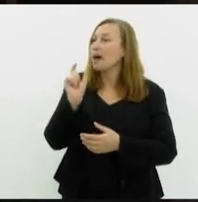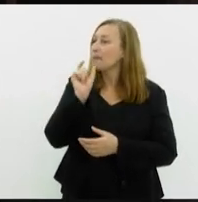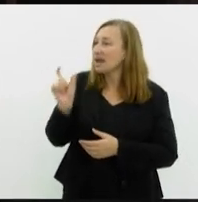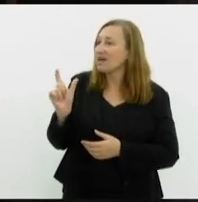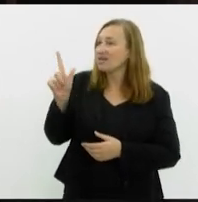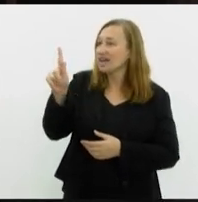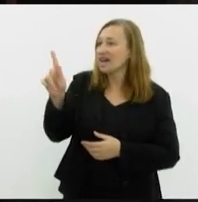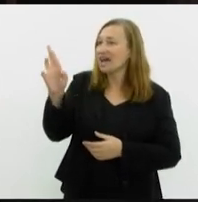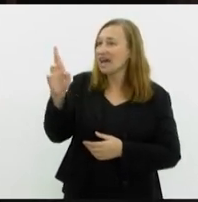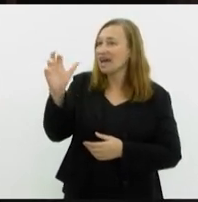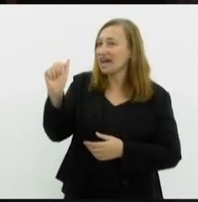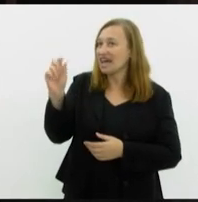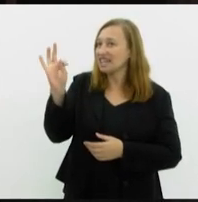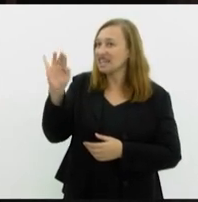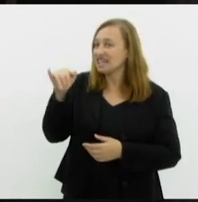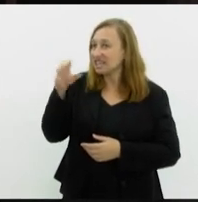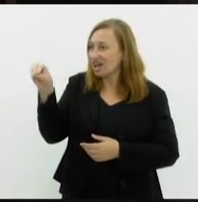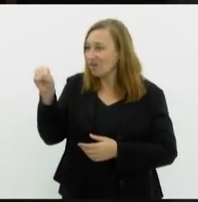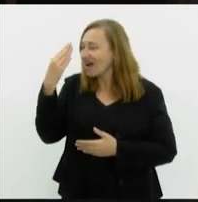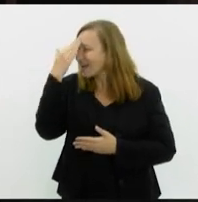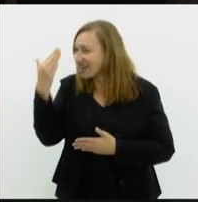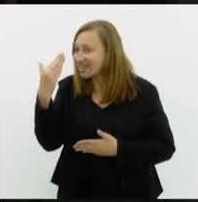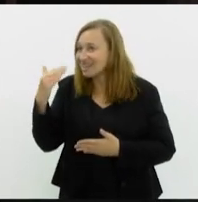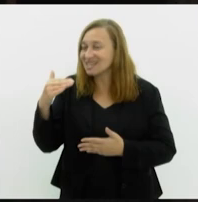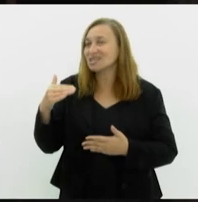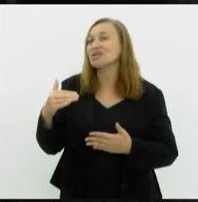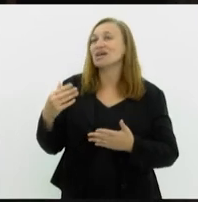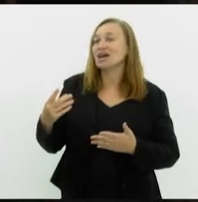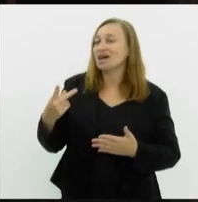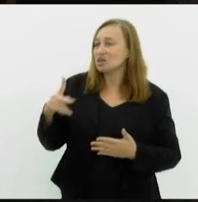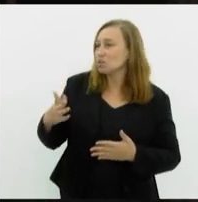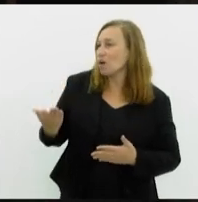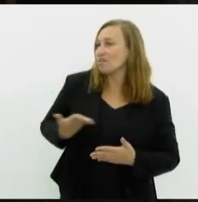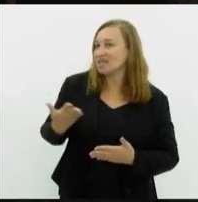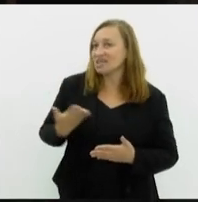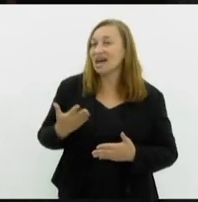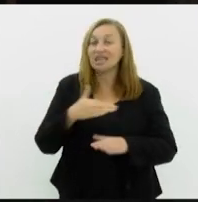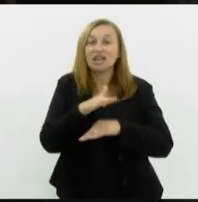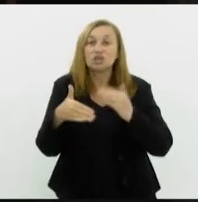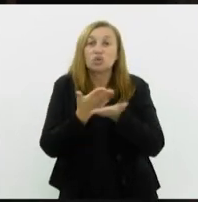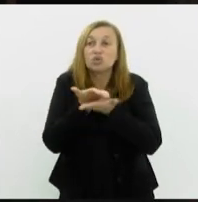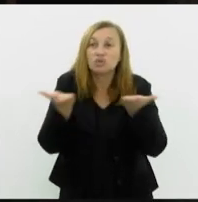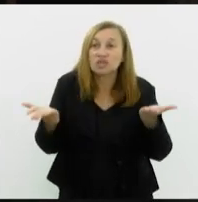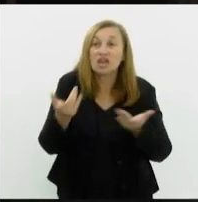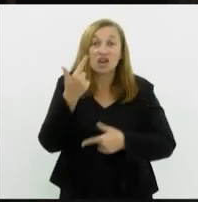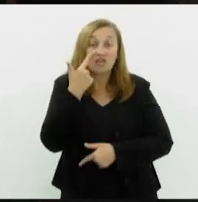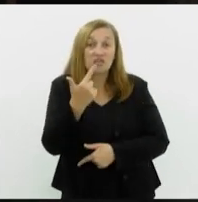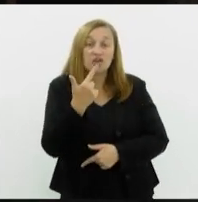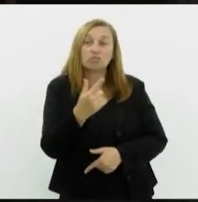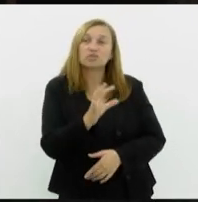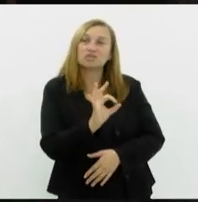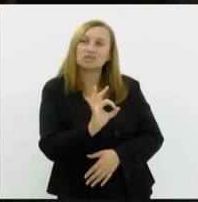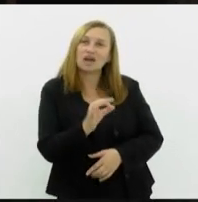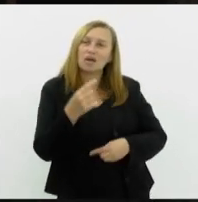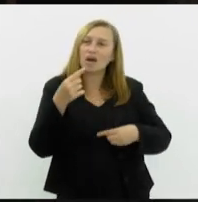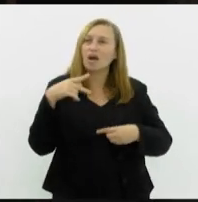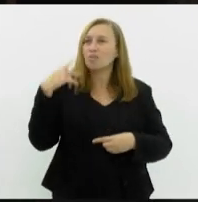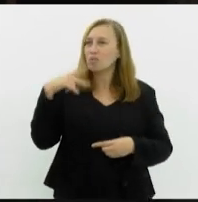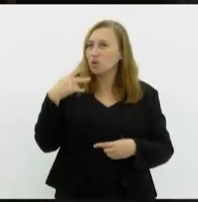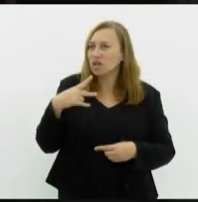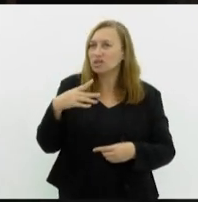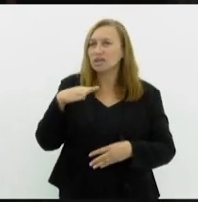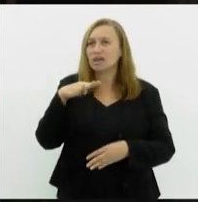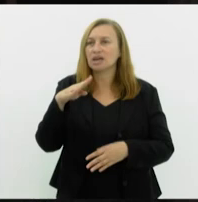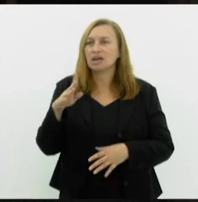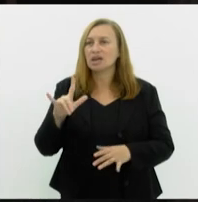amizade, gratidão a essa homenagem, gratidão a todos que estão aqui, porque nós já vimos slogan na polícia aí, na política, eu amo